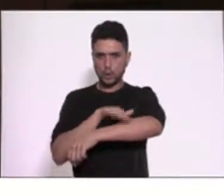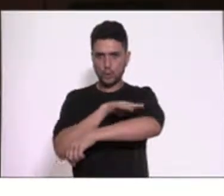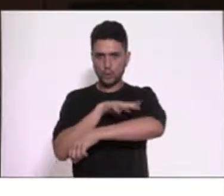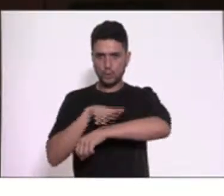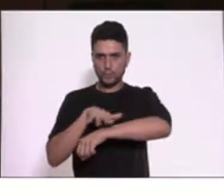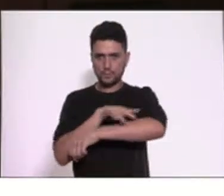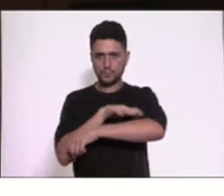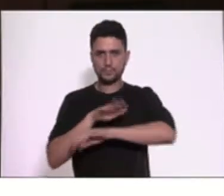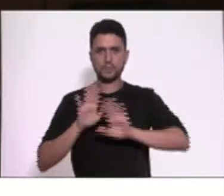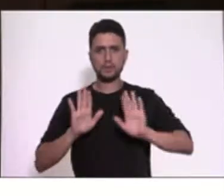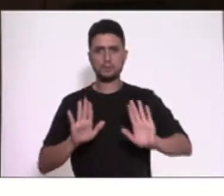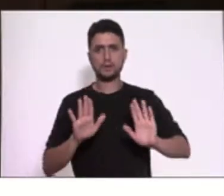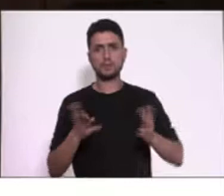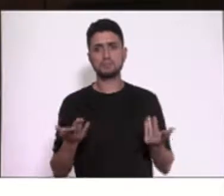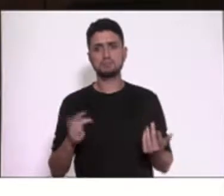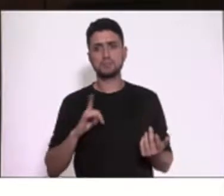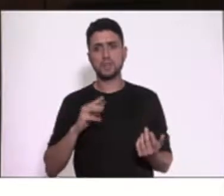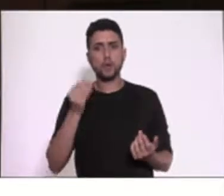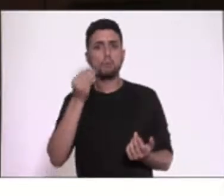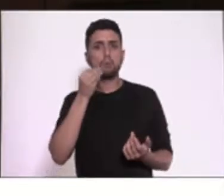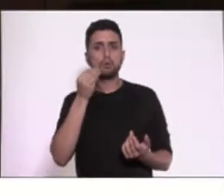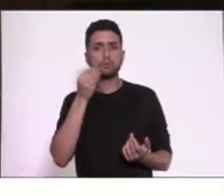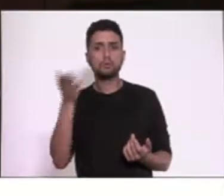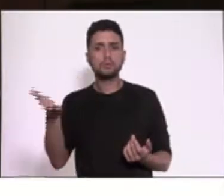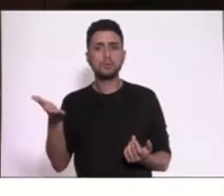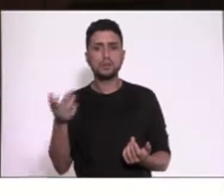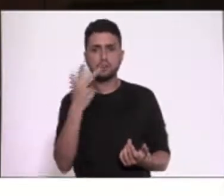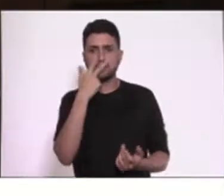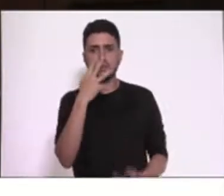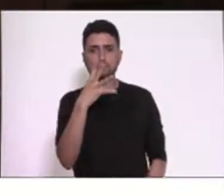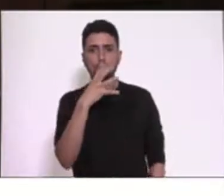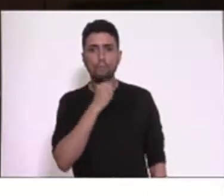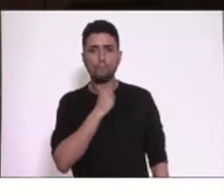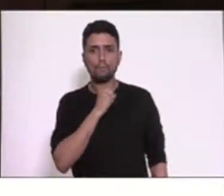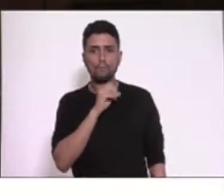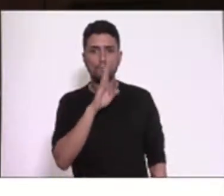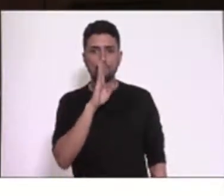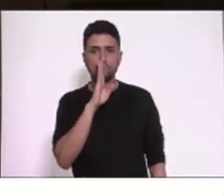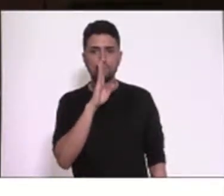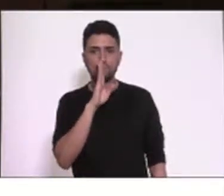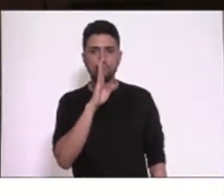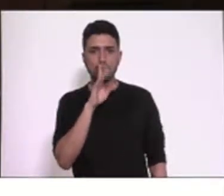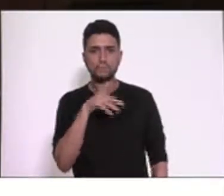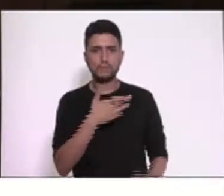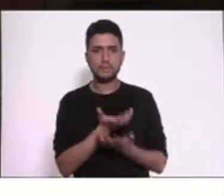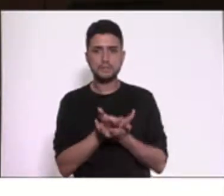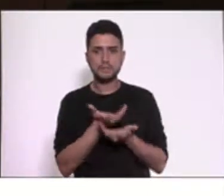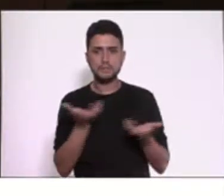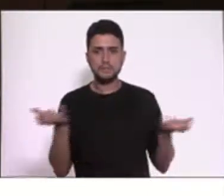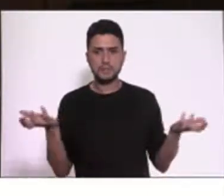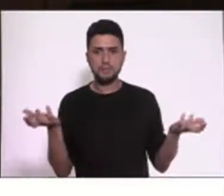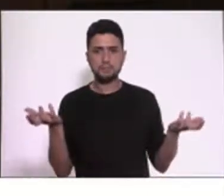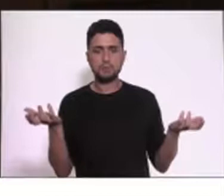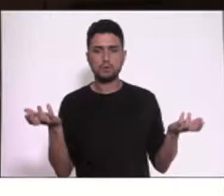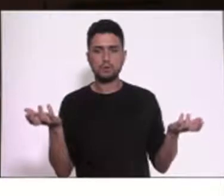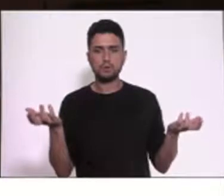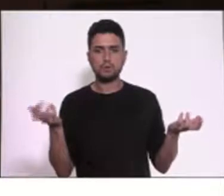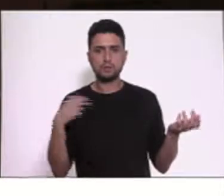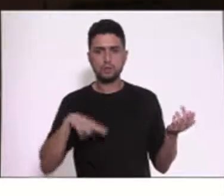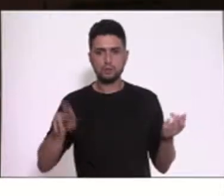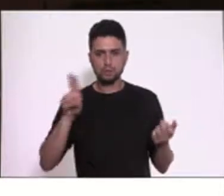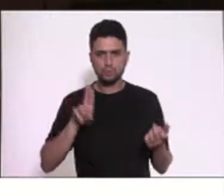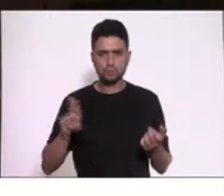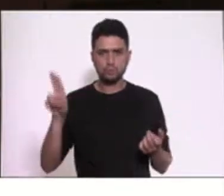tem a palavra, não se tem qualquer cerimônia de usar argumentos cretinos